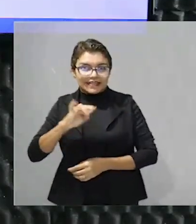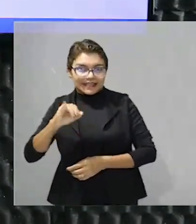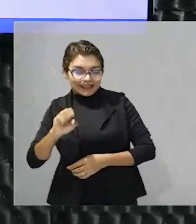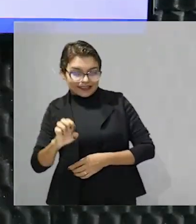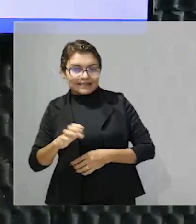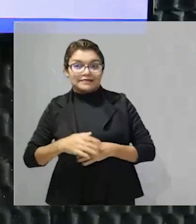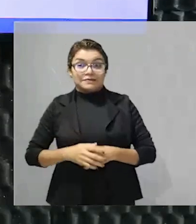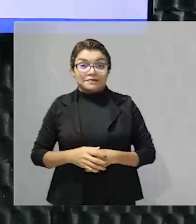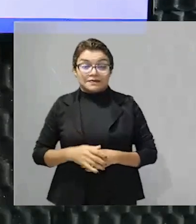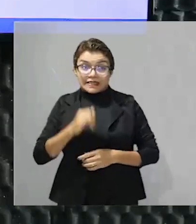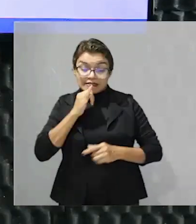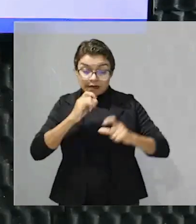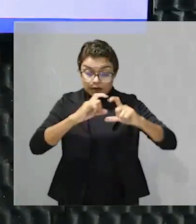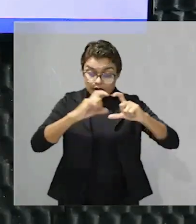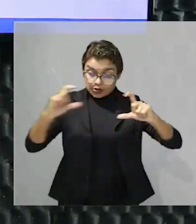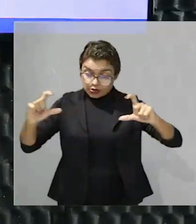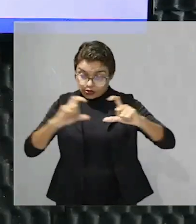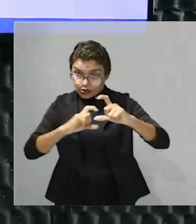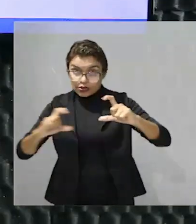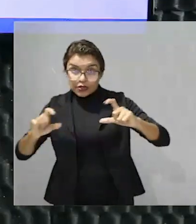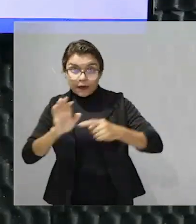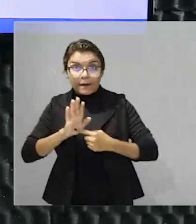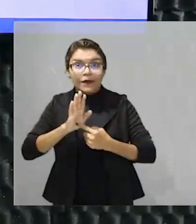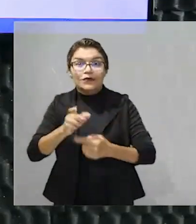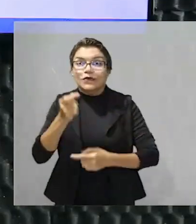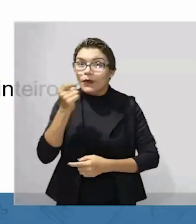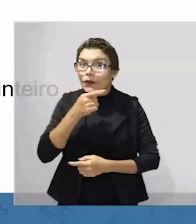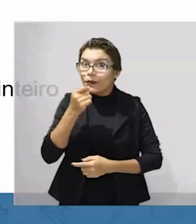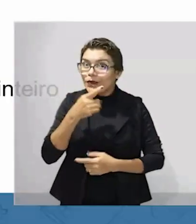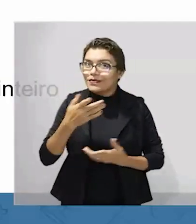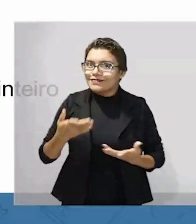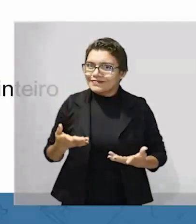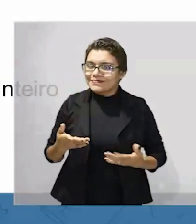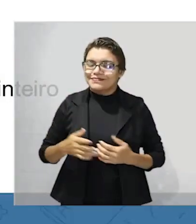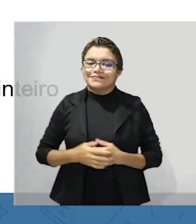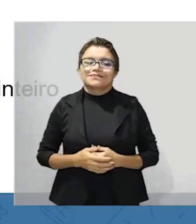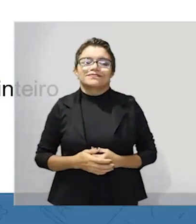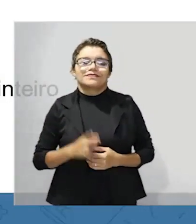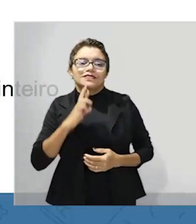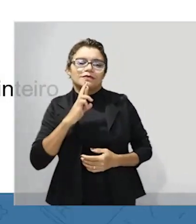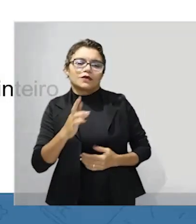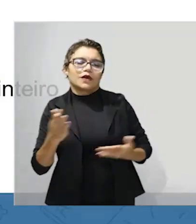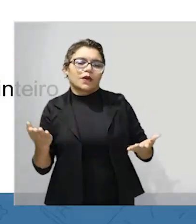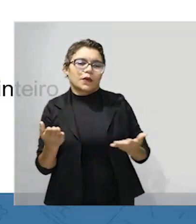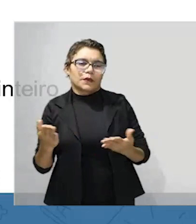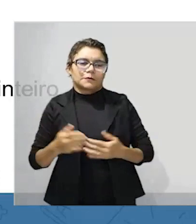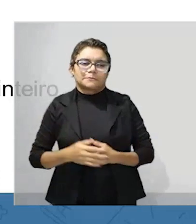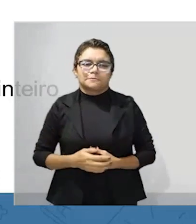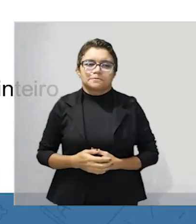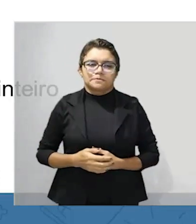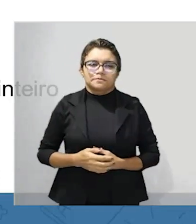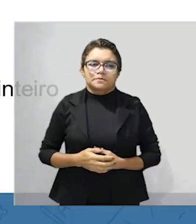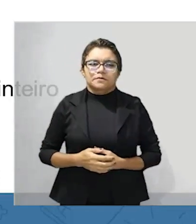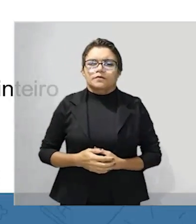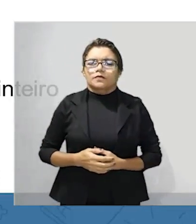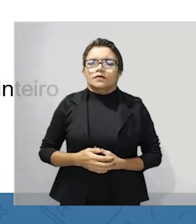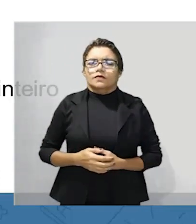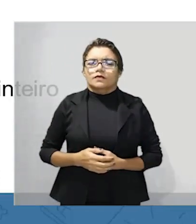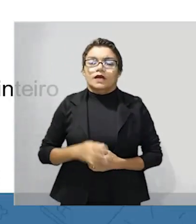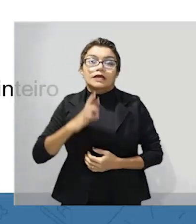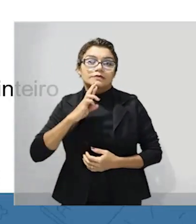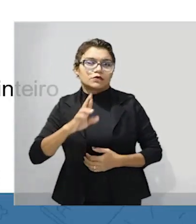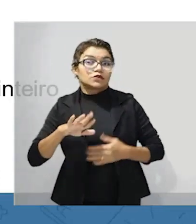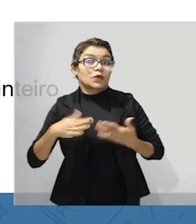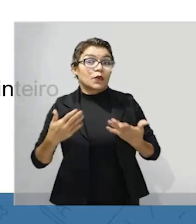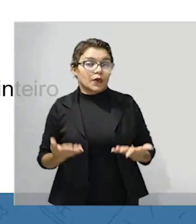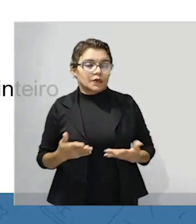que eu falei, tem a ideia do humor, tá bom? Então, vamos para a resposta. Qual é a ideia? O que a gente consegue deduzir?